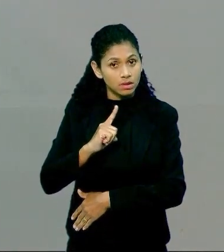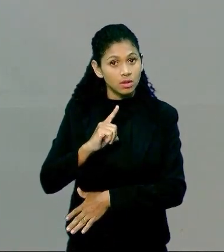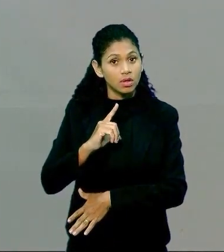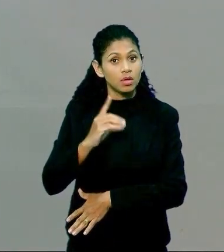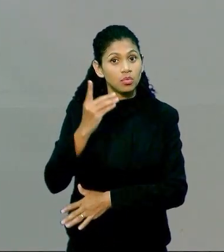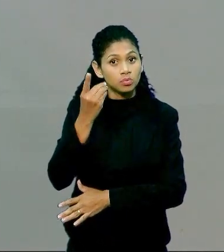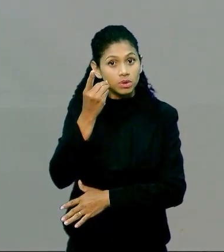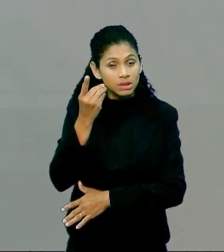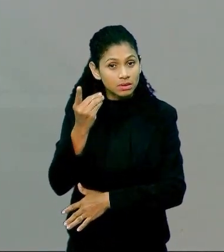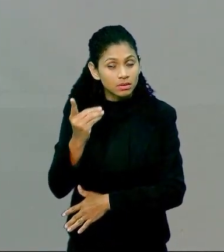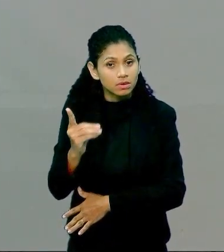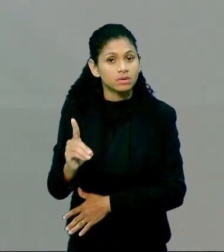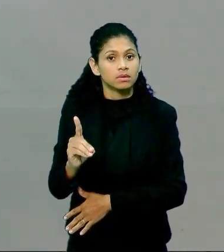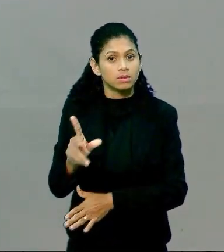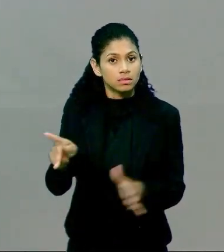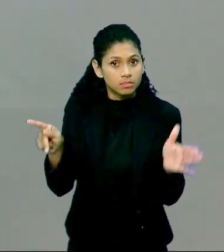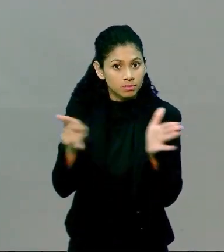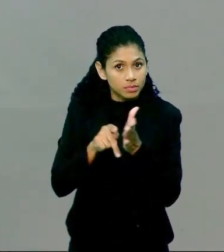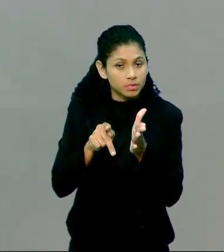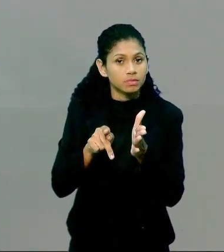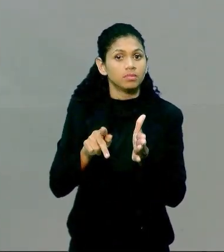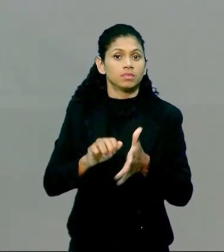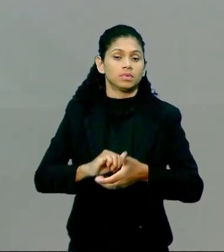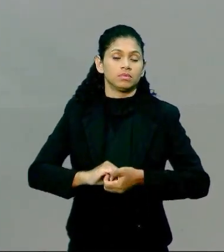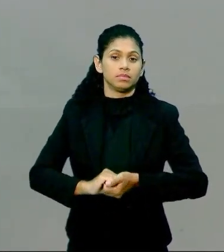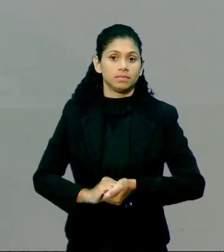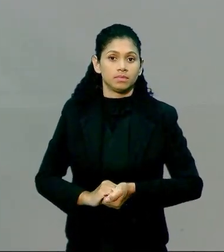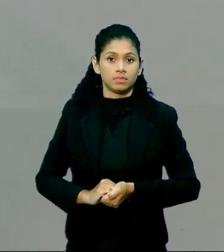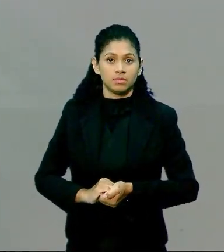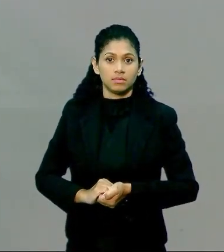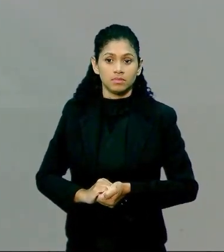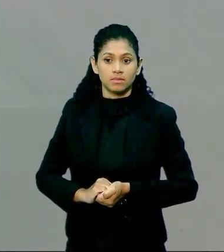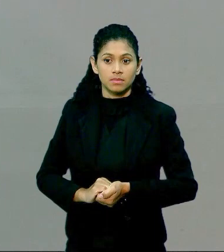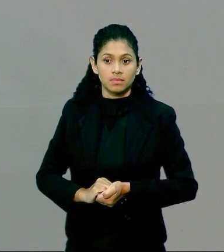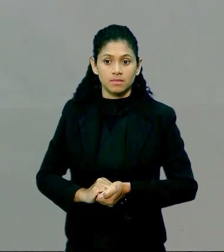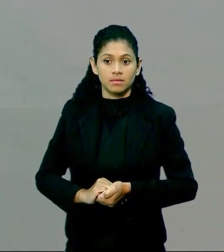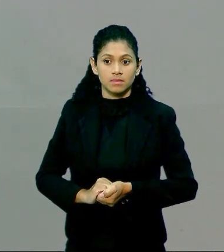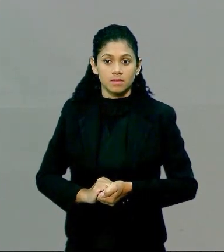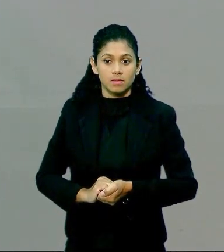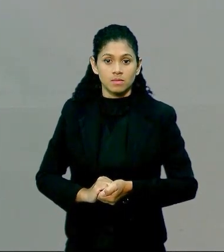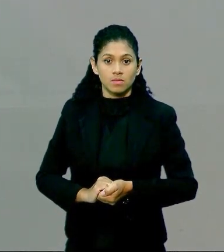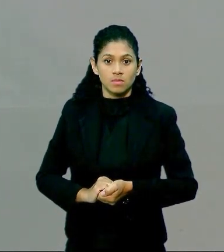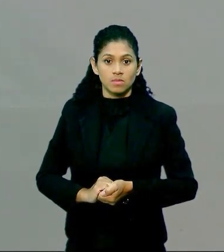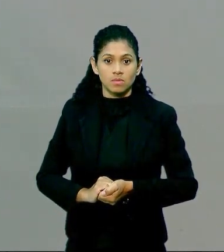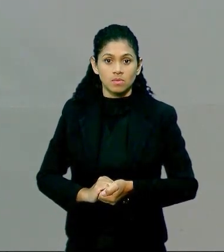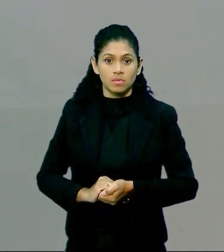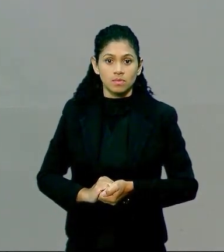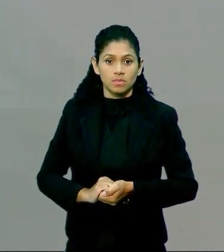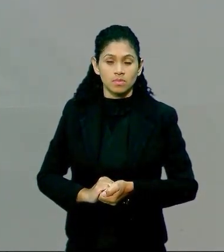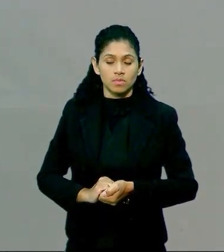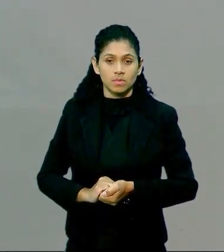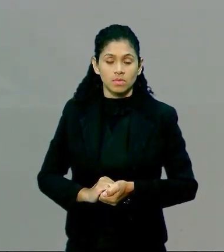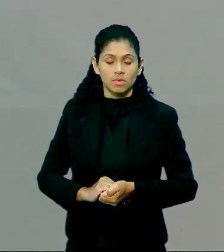em precisão, galera, a gente lembra logo do texto descritivo, né? Que a gente enriquece ali